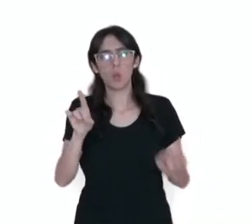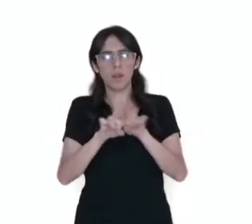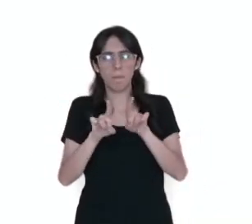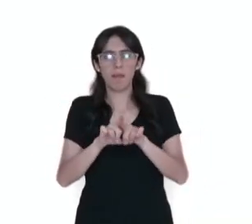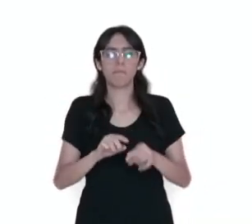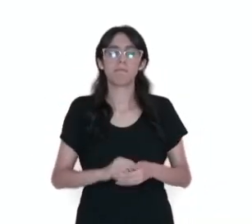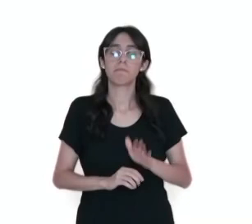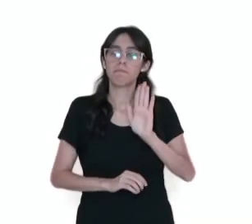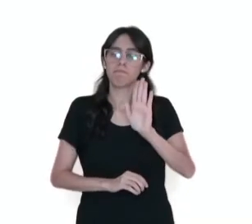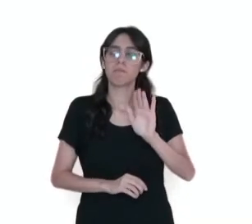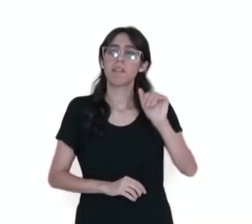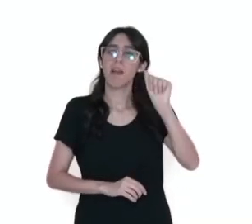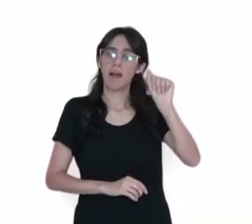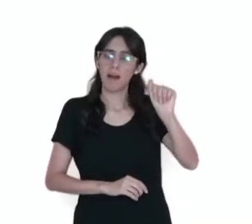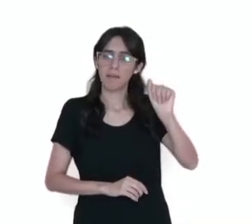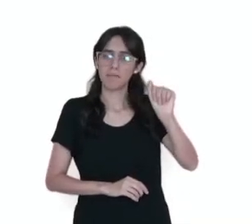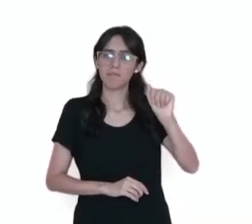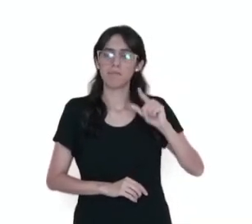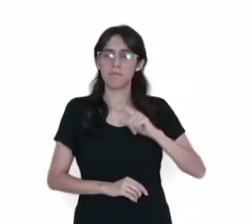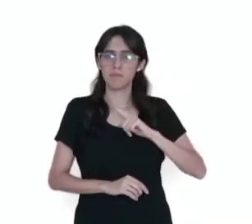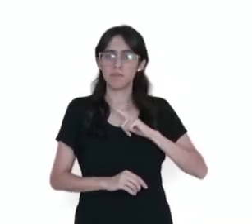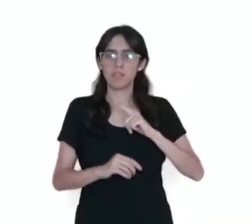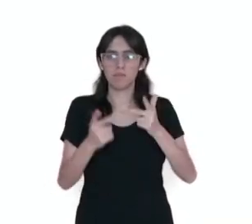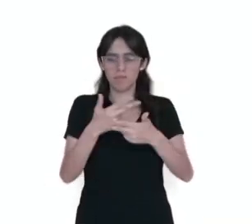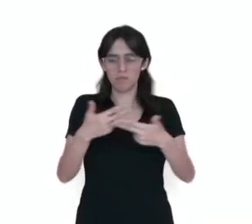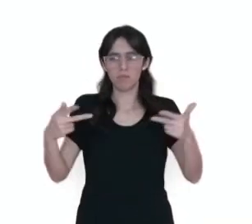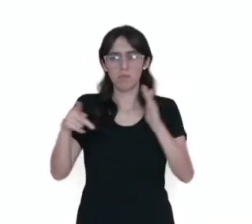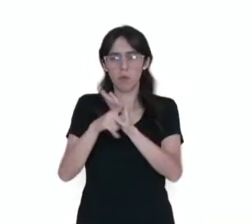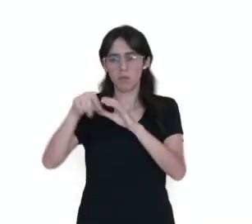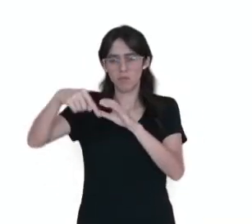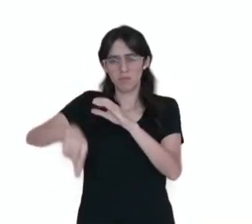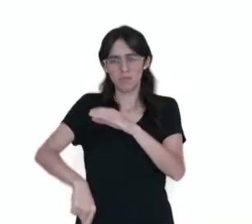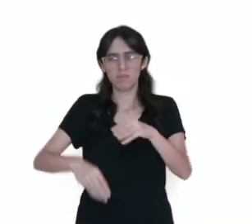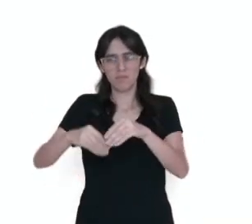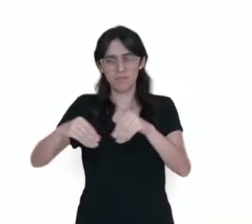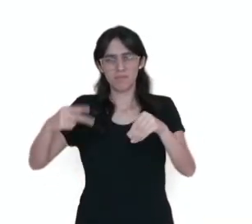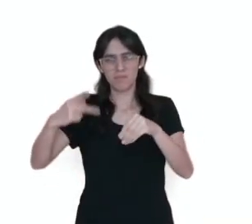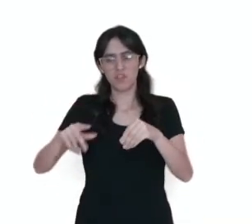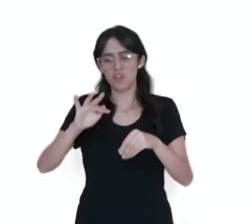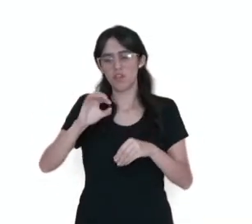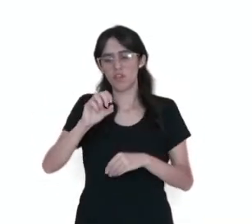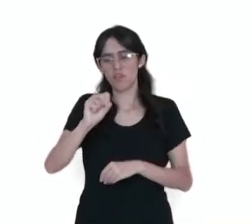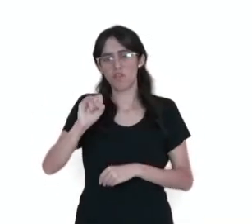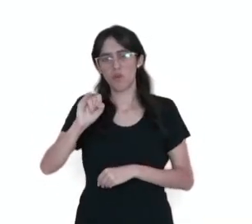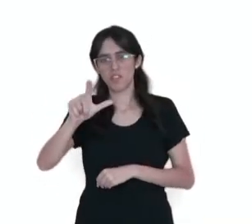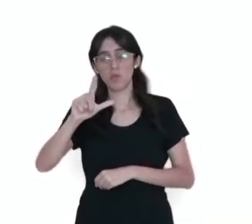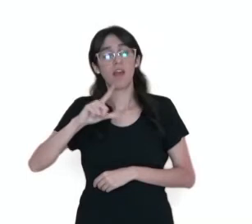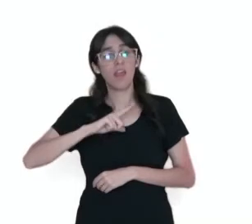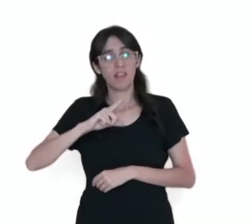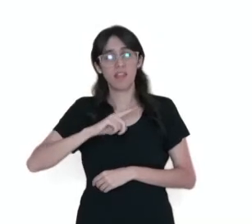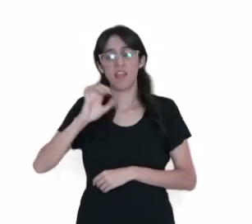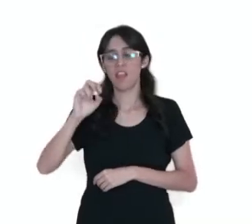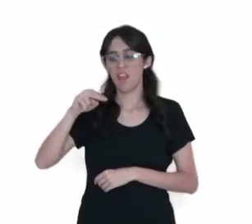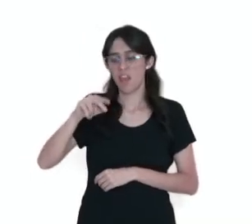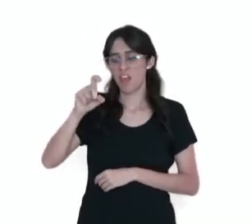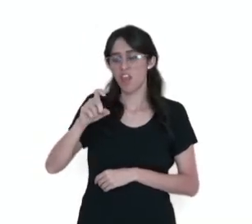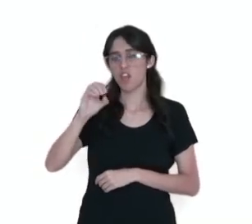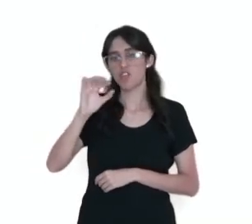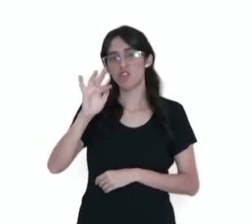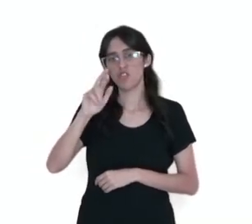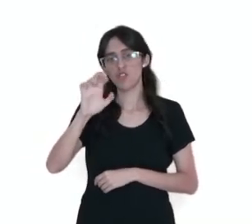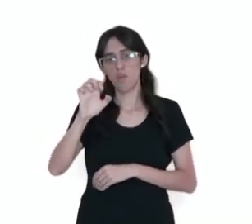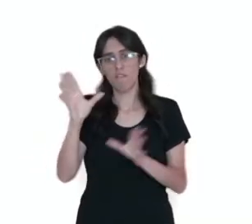Letra A. Considerando que os combustíveis fósseis apresentam em sua composição o enxofre não combinado, de símbolo